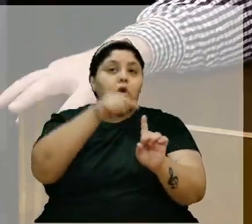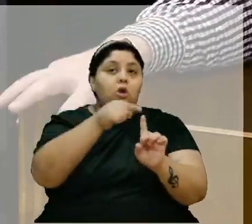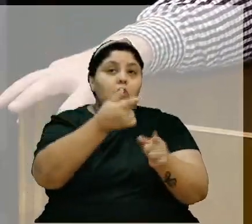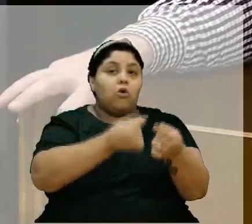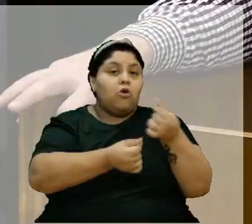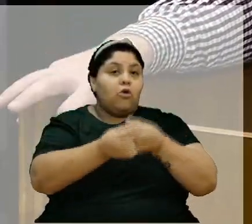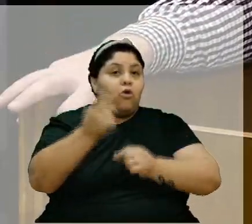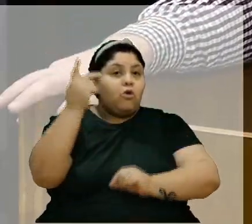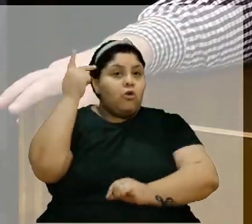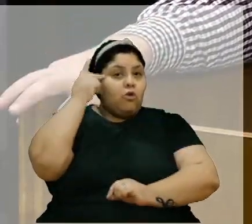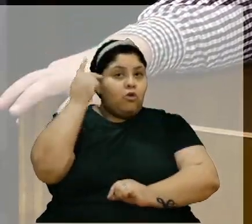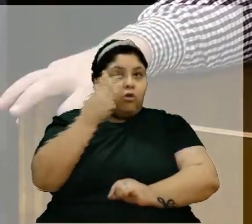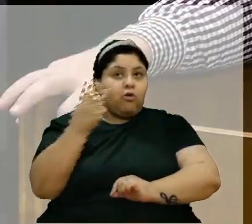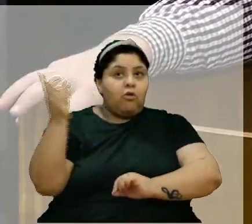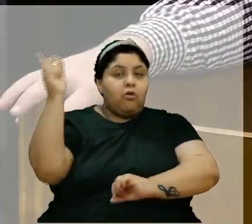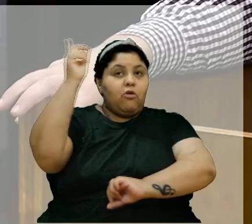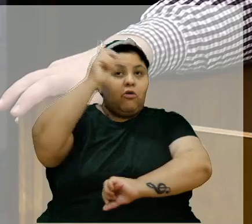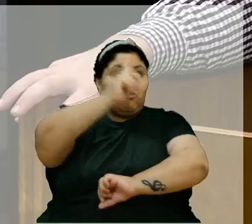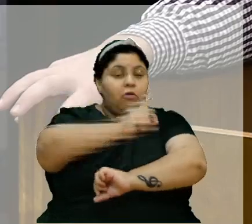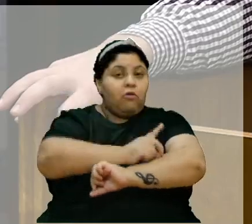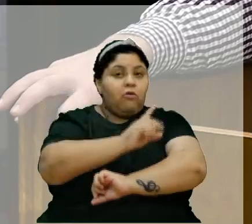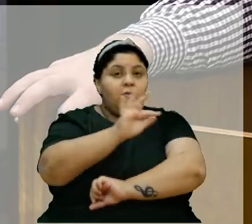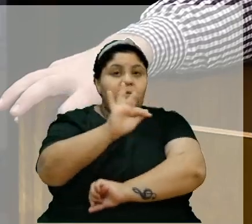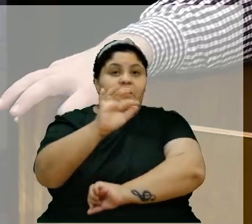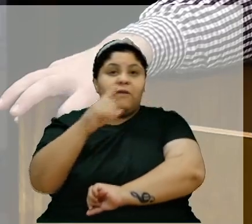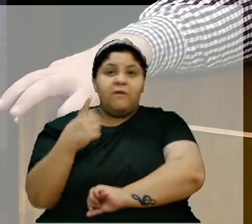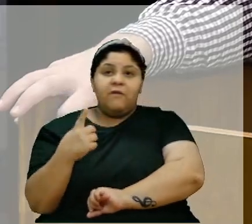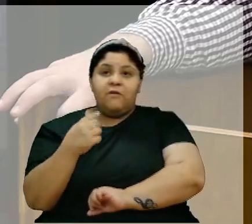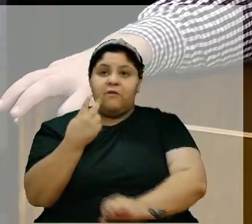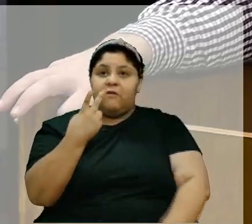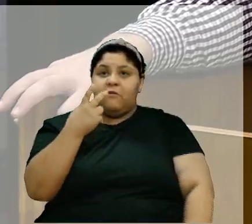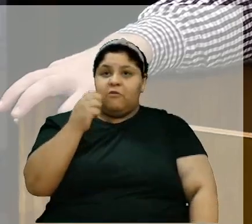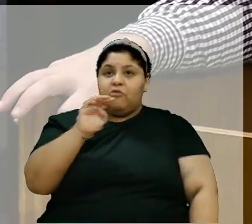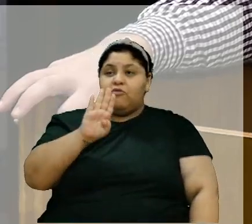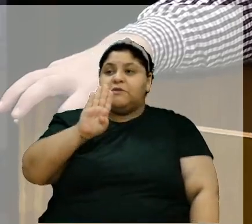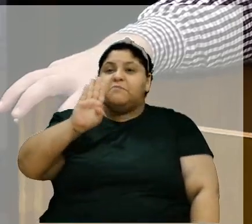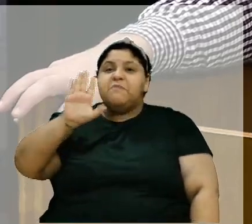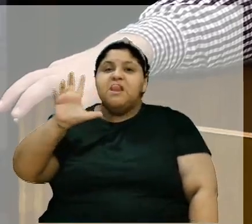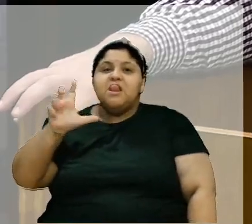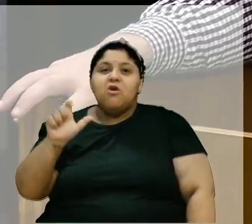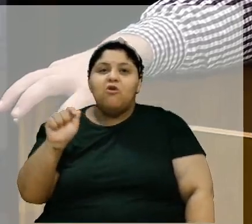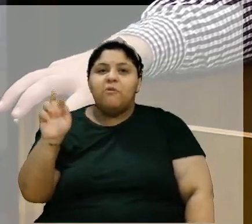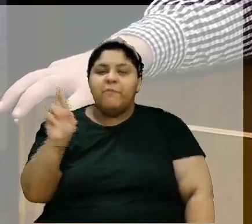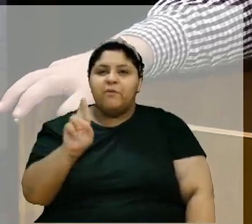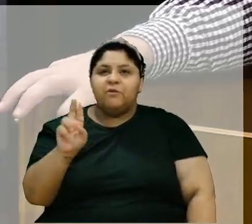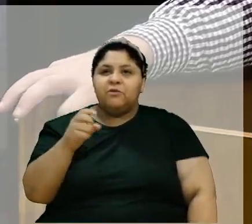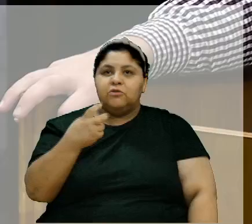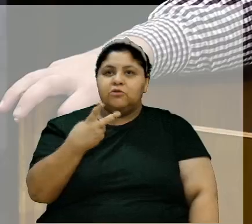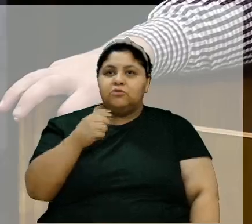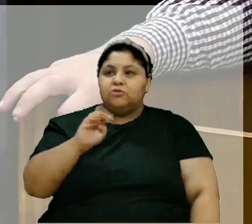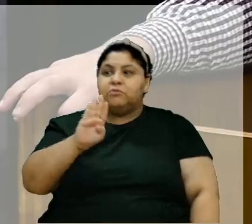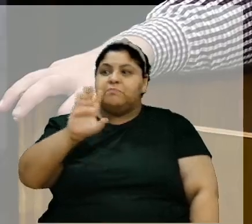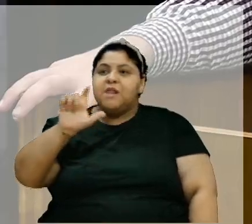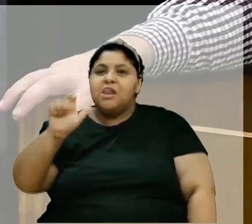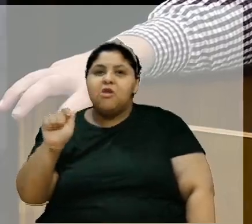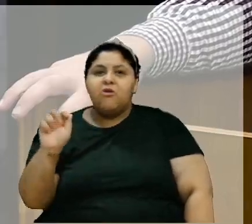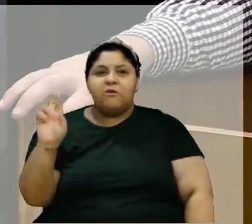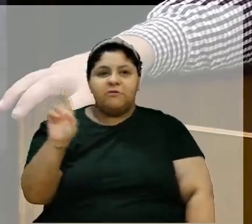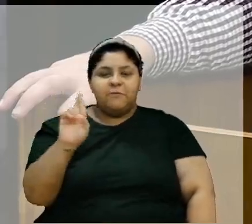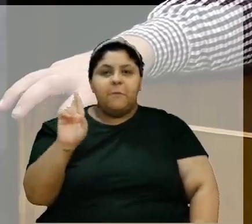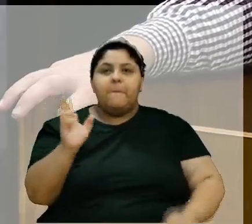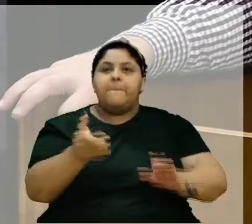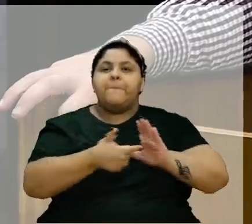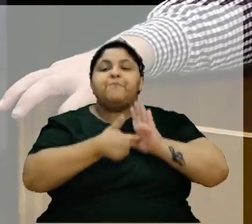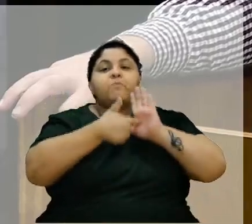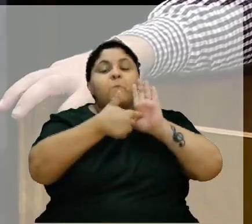São Paulo nos 3 dias do Grande Prêmio da Fórmula 1, 2 bilhões de reais. 2 bilhões de reais. Isso mostra